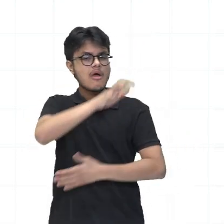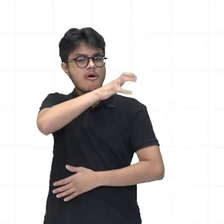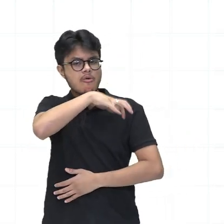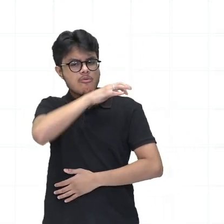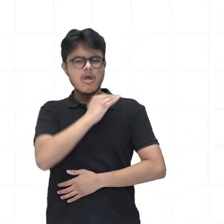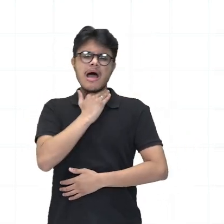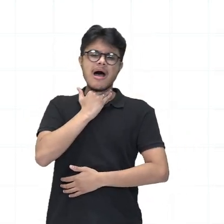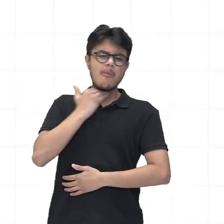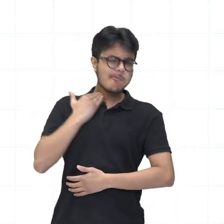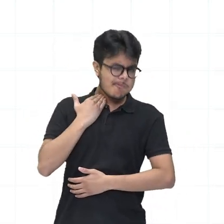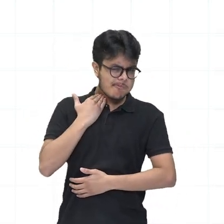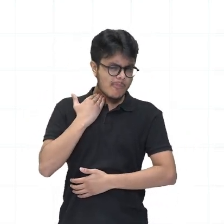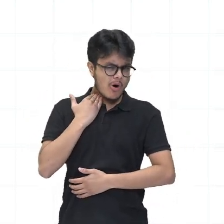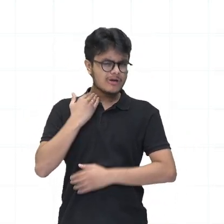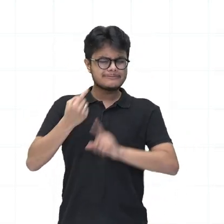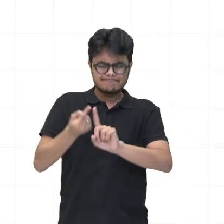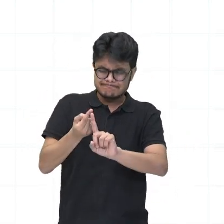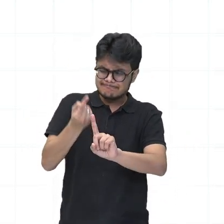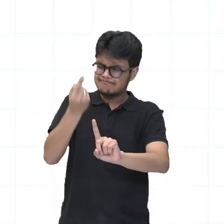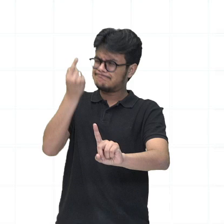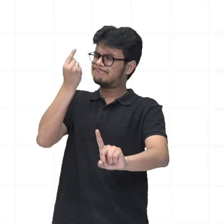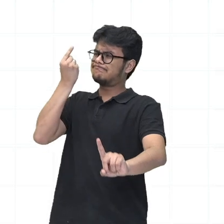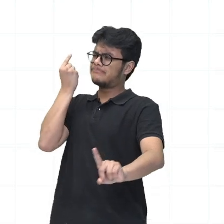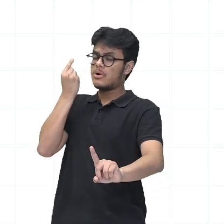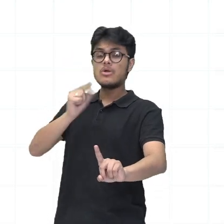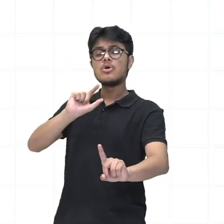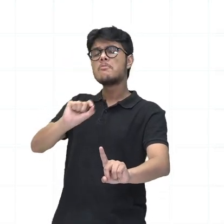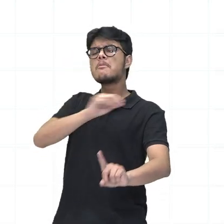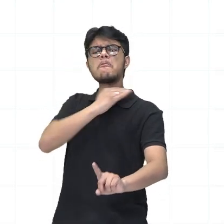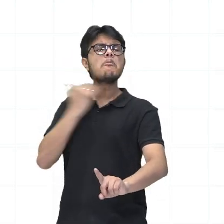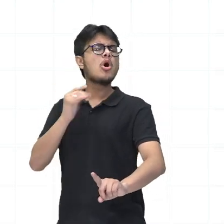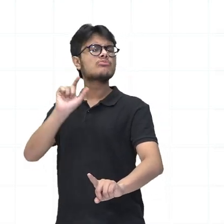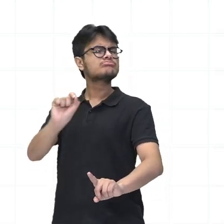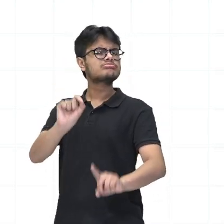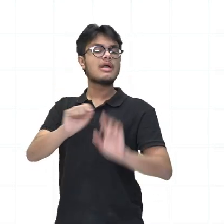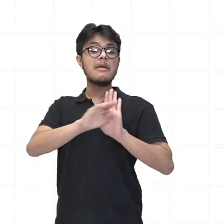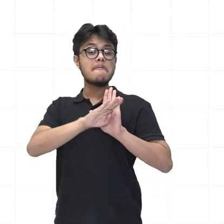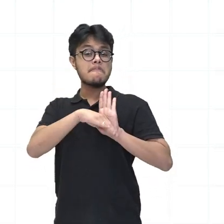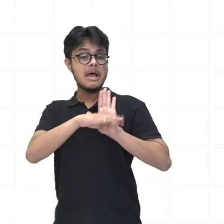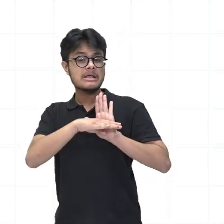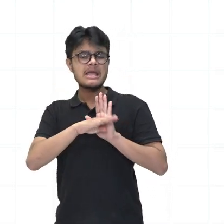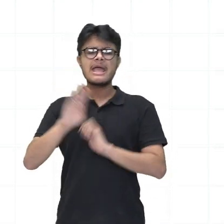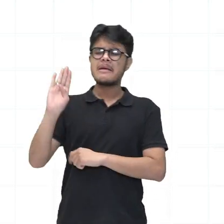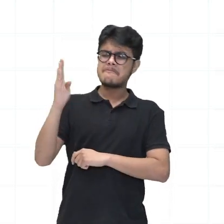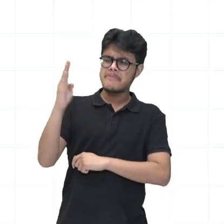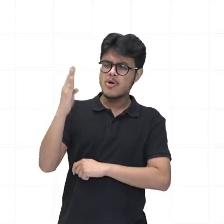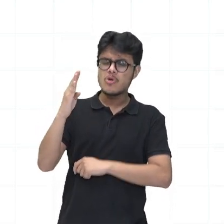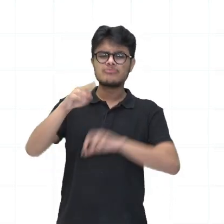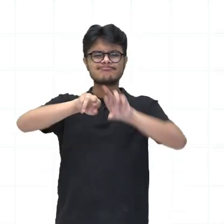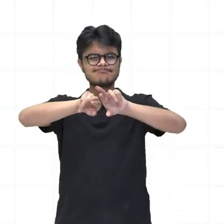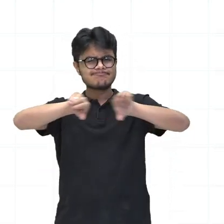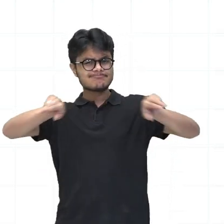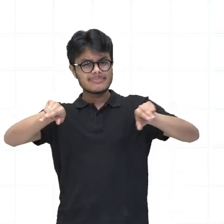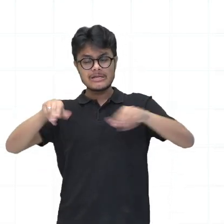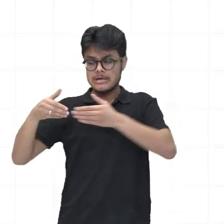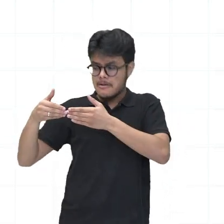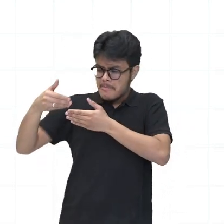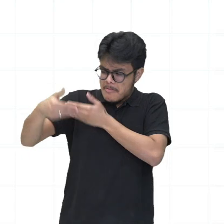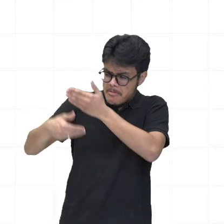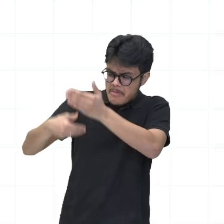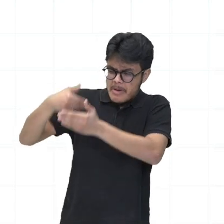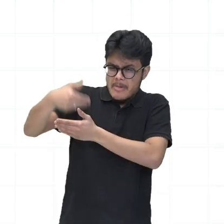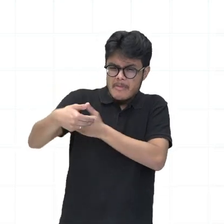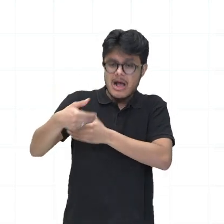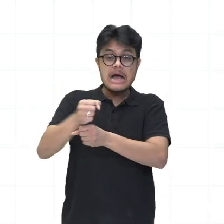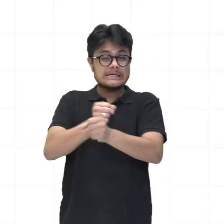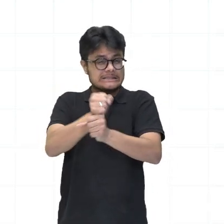de organismos antigos ao longo de milhões de anos, né? Então, esses combustíveis que a